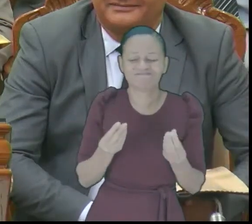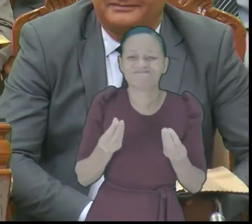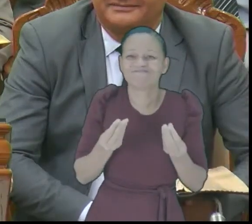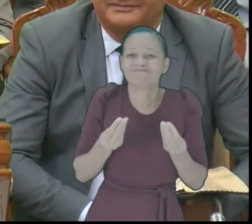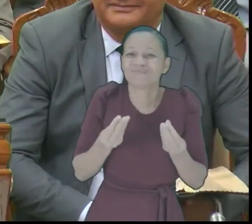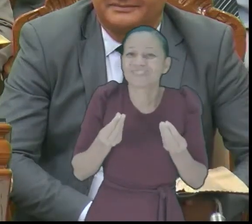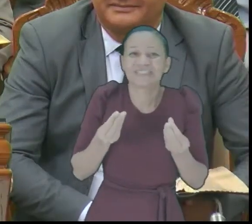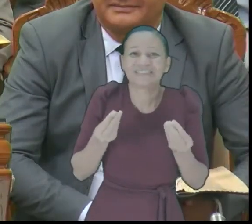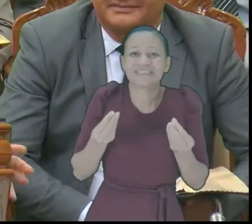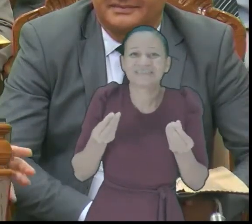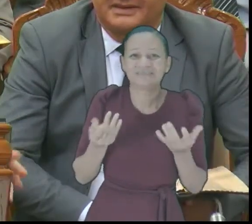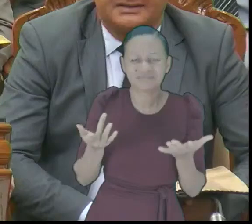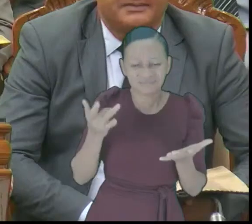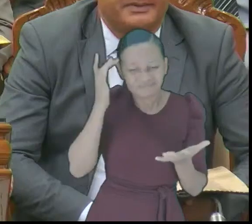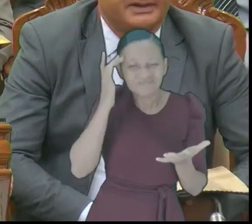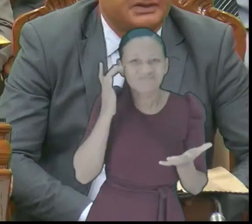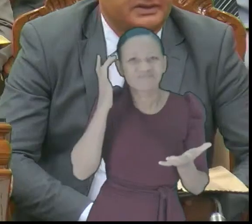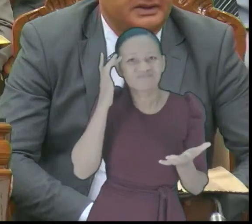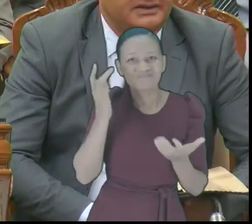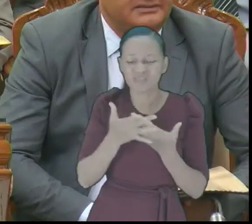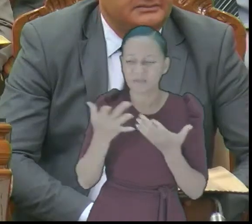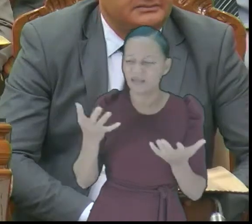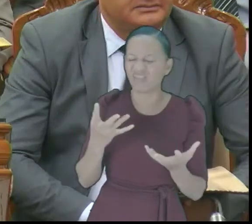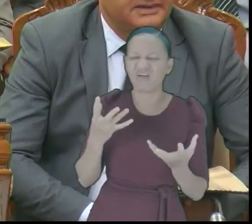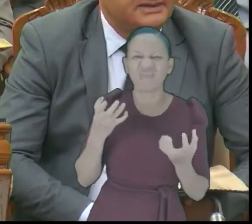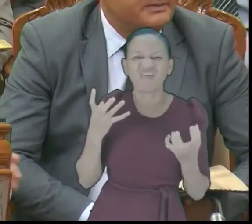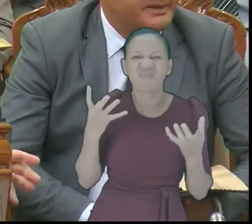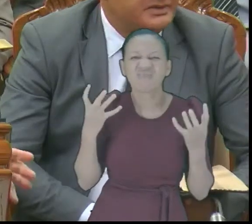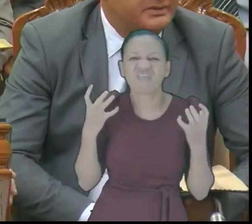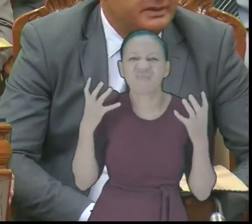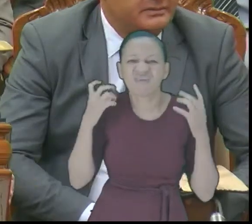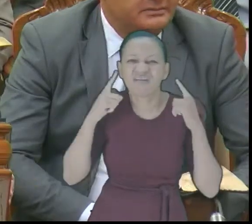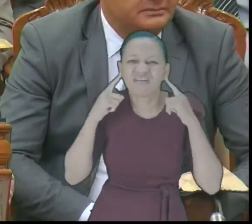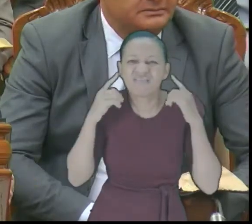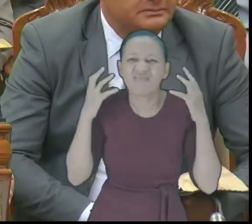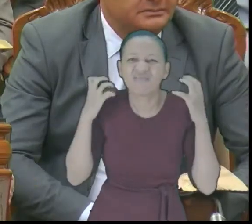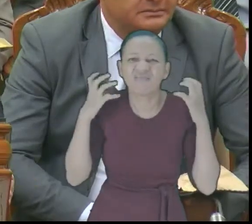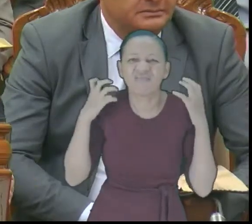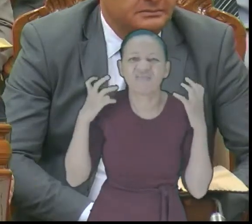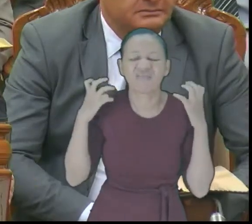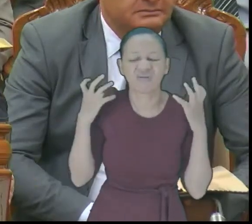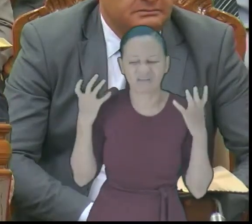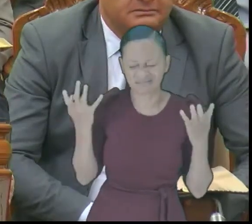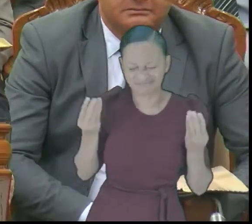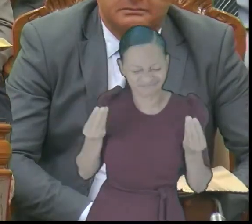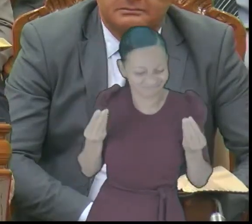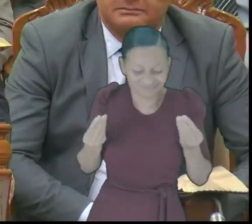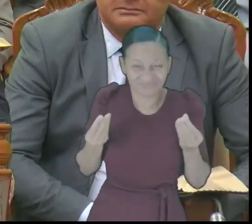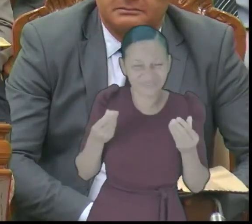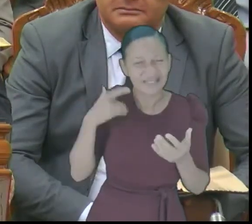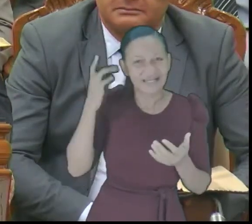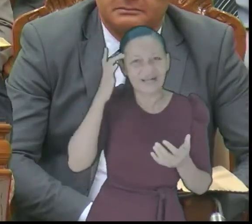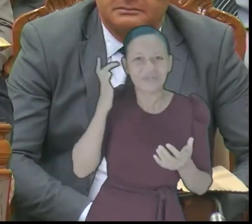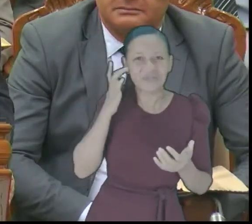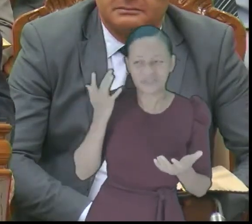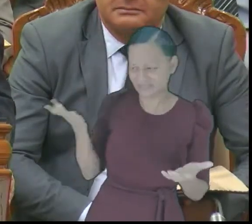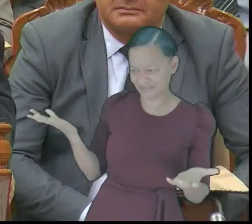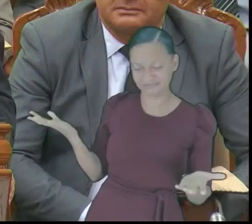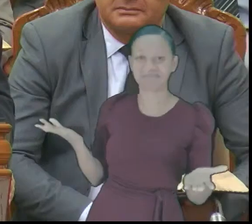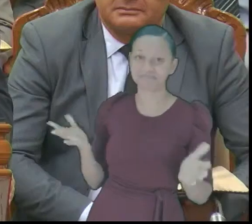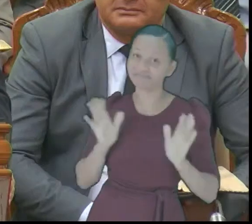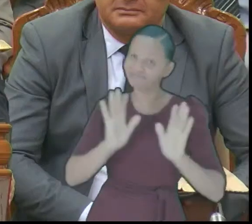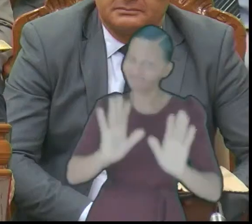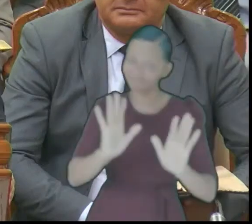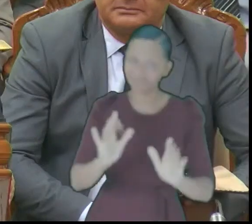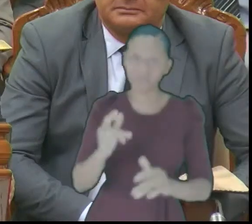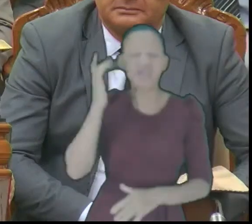grau. A não ser que eu esteja virando fanhoso, glória a Deus, né, irmão? Pode ser que eu esteja ficando fanhoso e estou achando que é o microfone. Mas